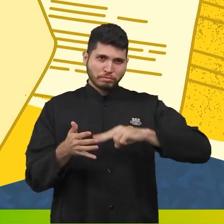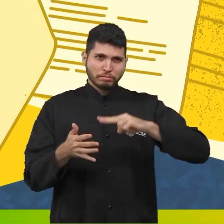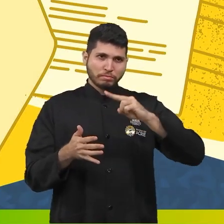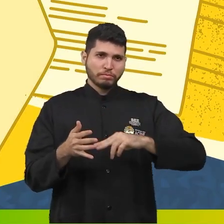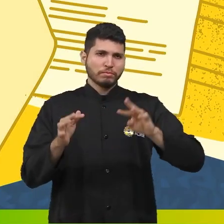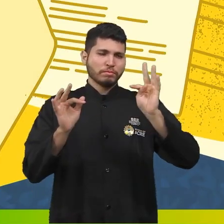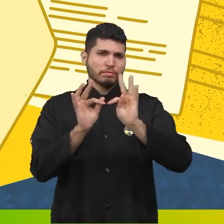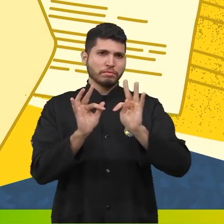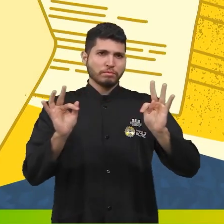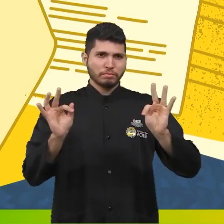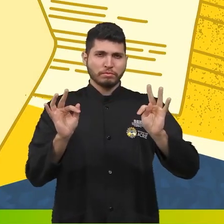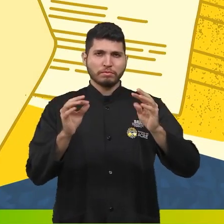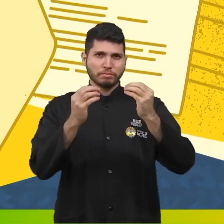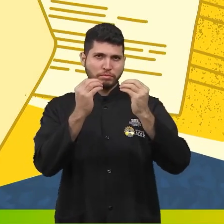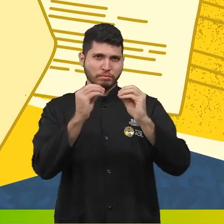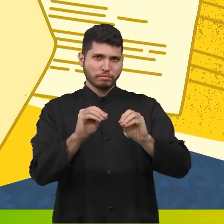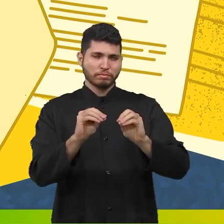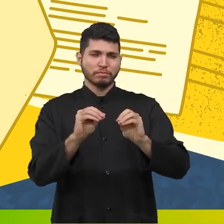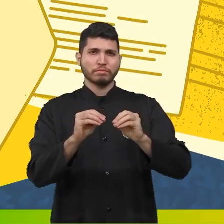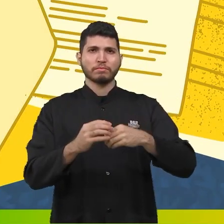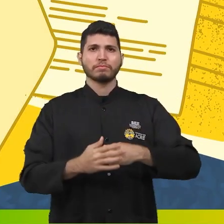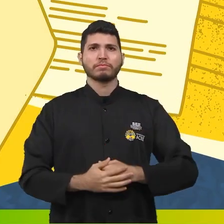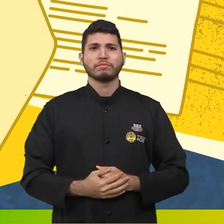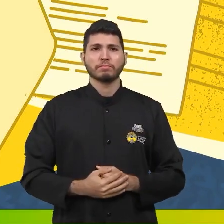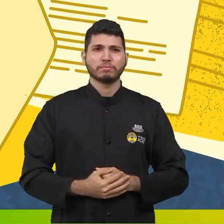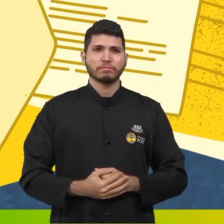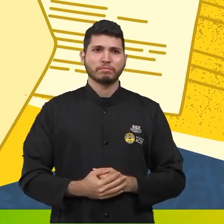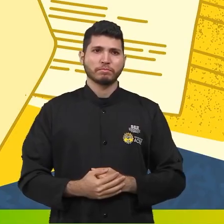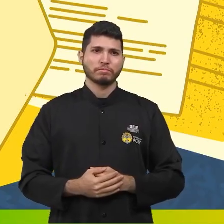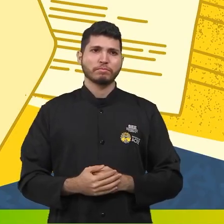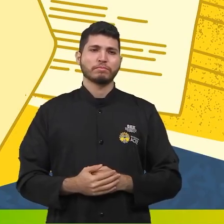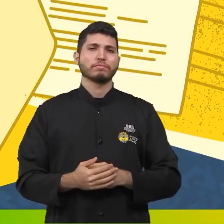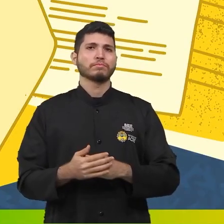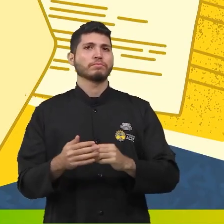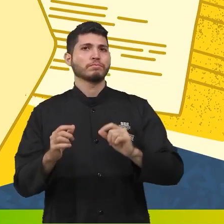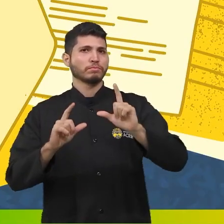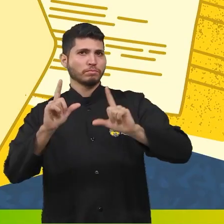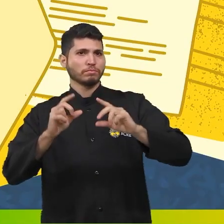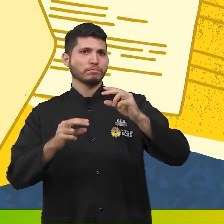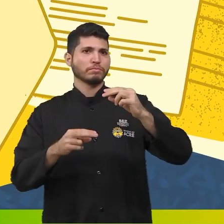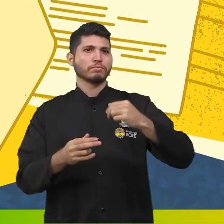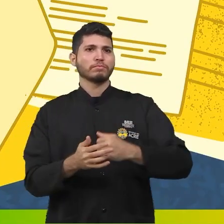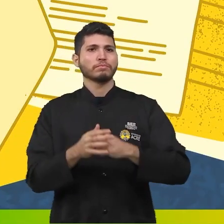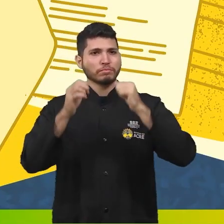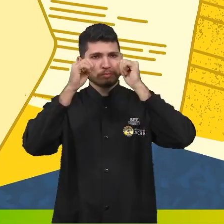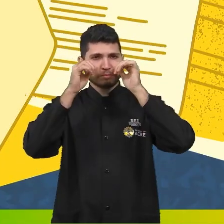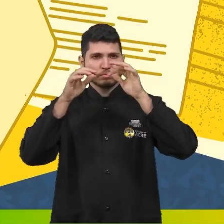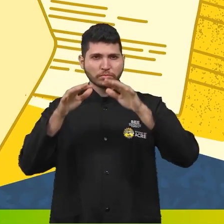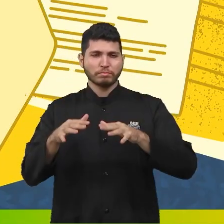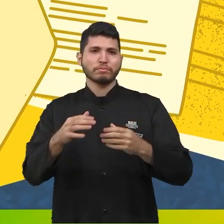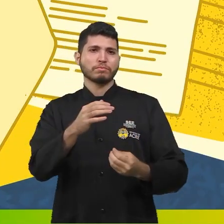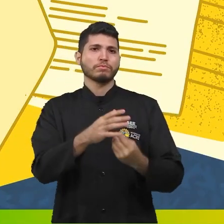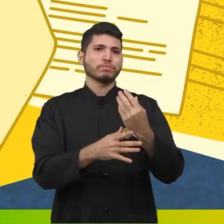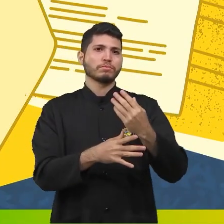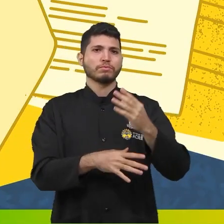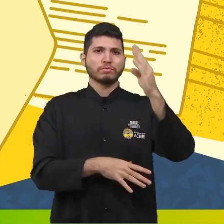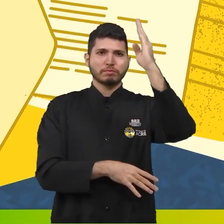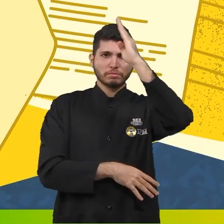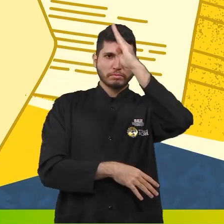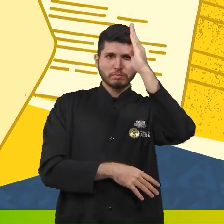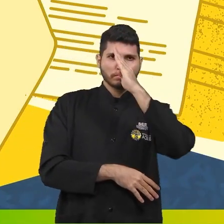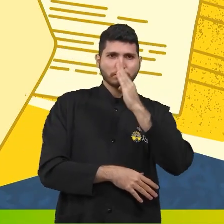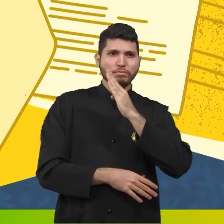e complete a lacuna. A teledramaturgia surgiu no Brasil com a